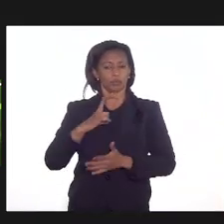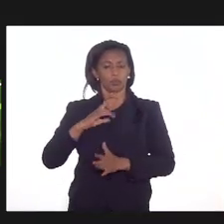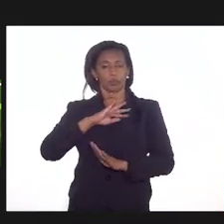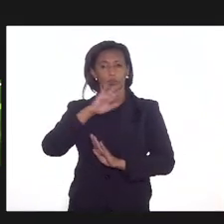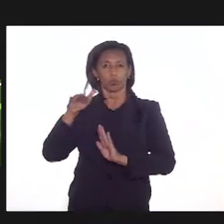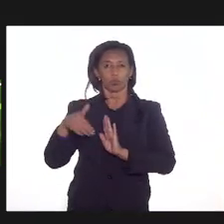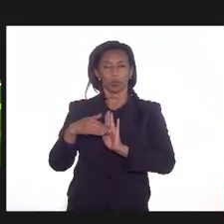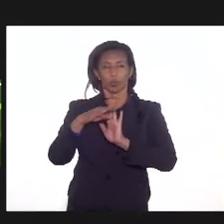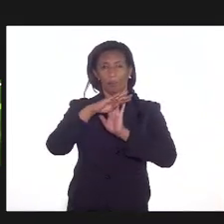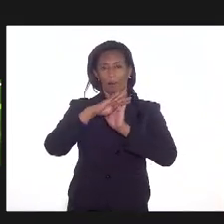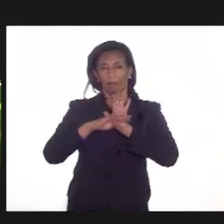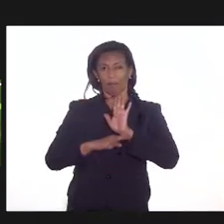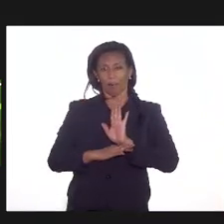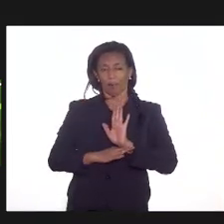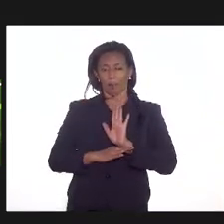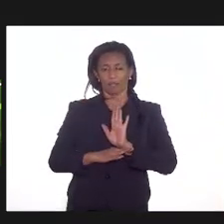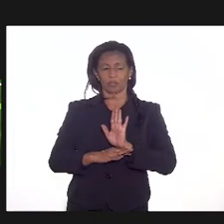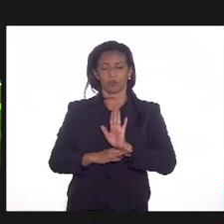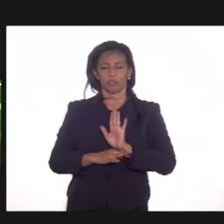uma grade, né?